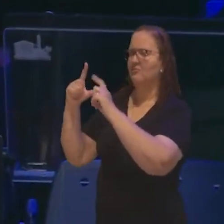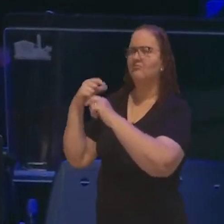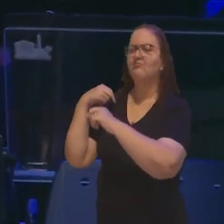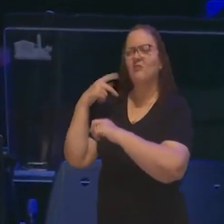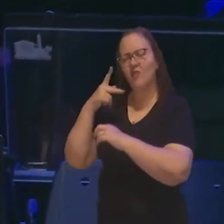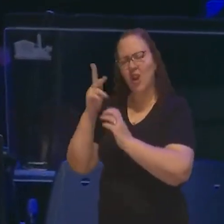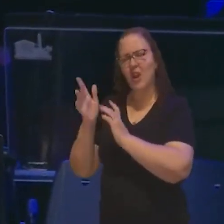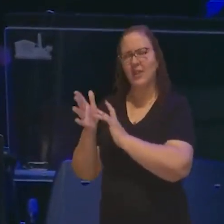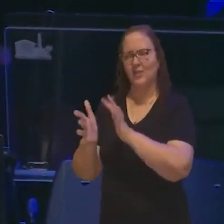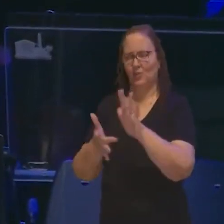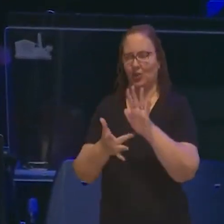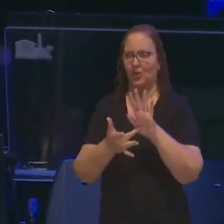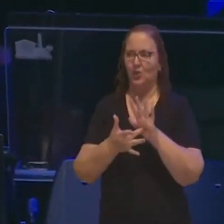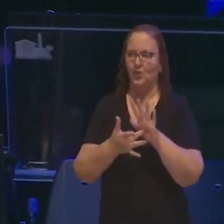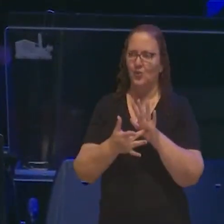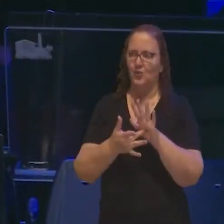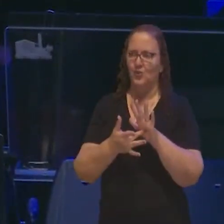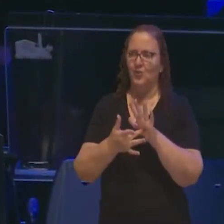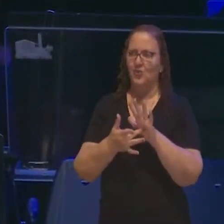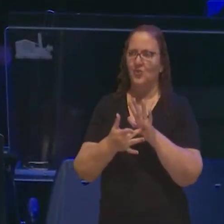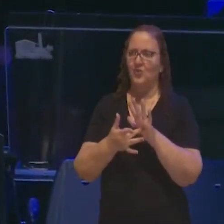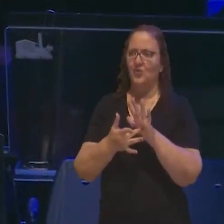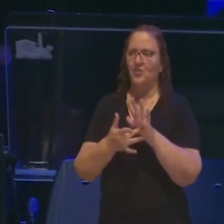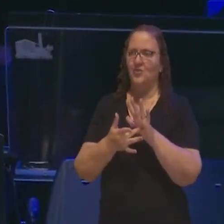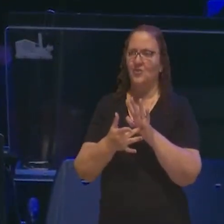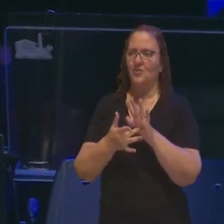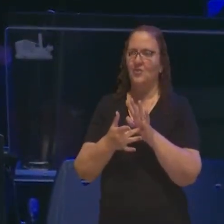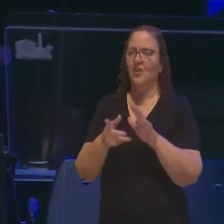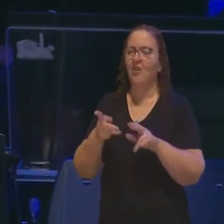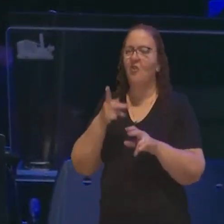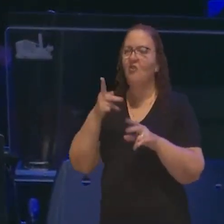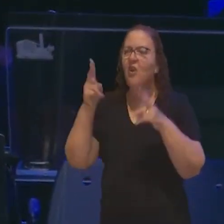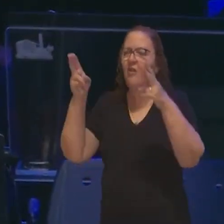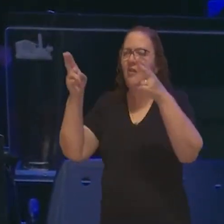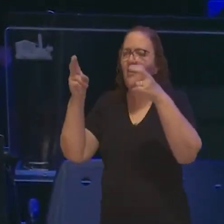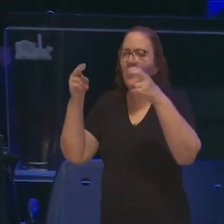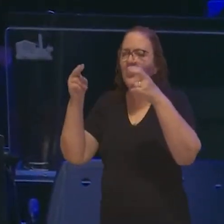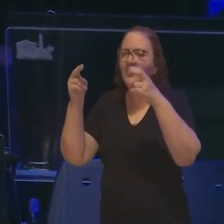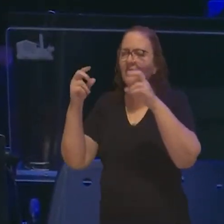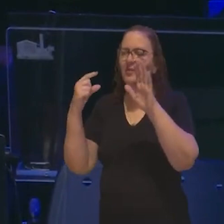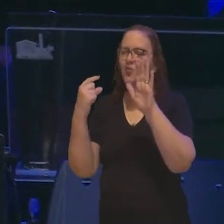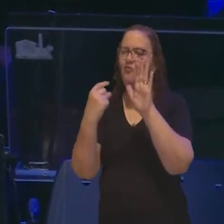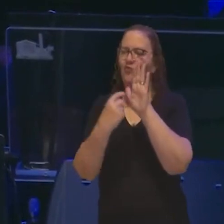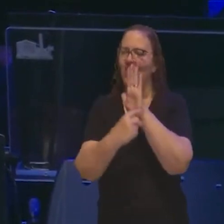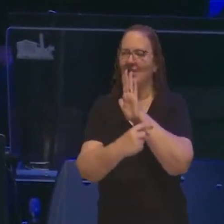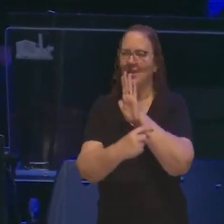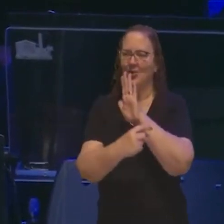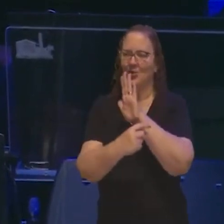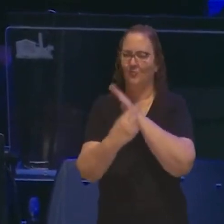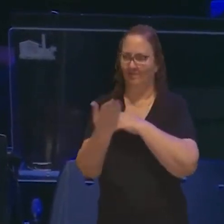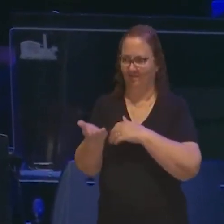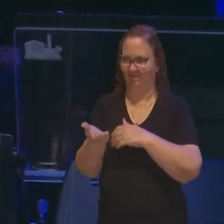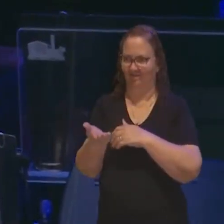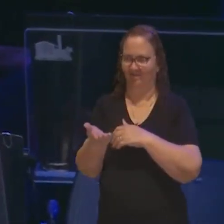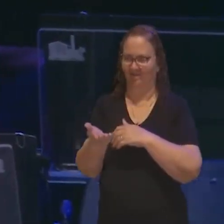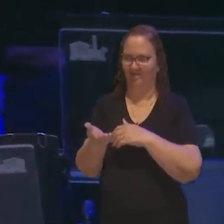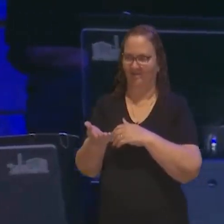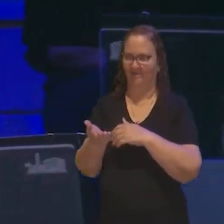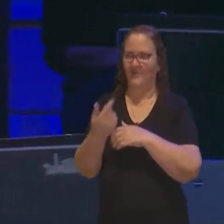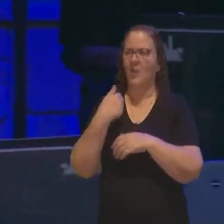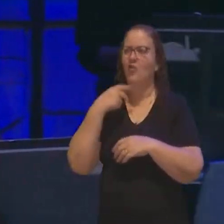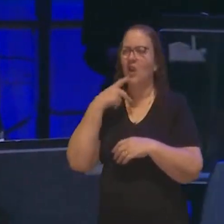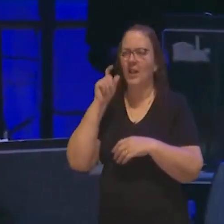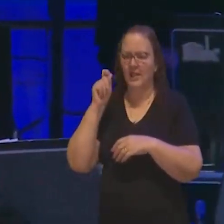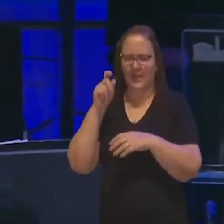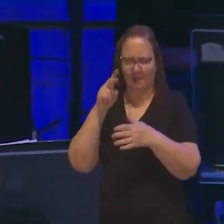Jesus, e citei esse verso no meu trabalho, na minha exposição oral. Eu disse assim,